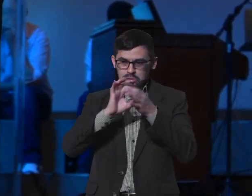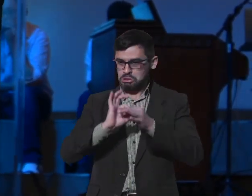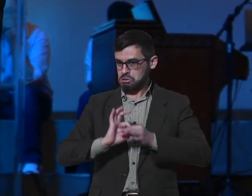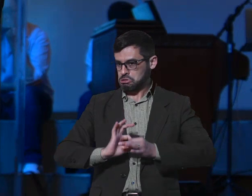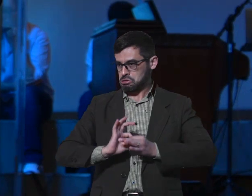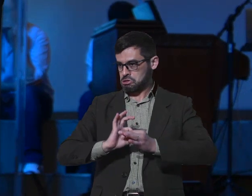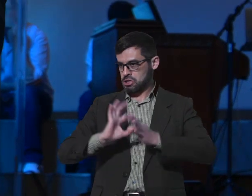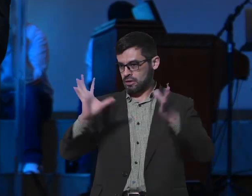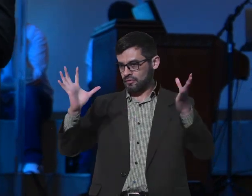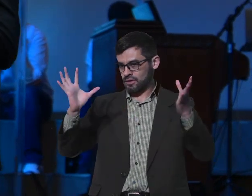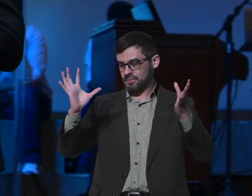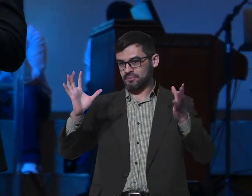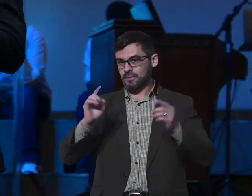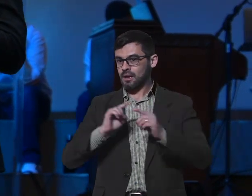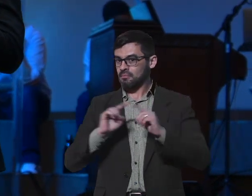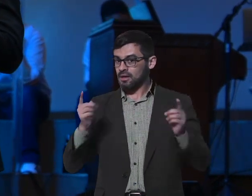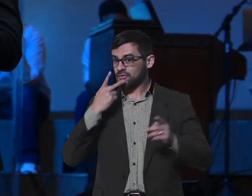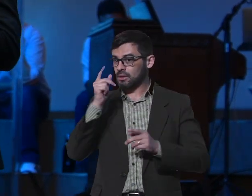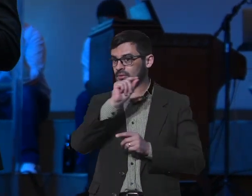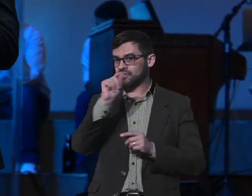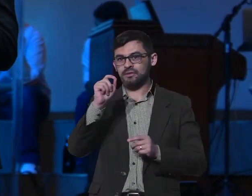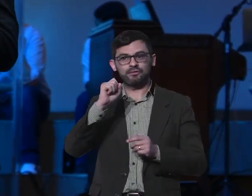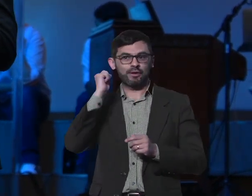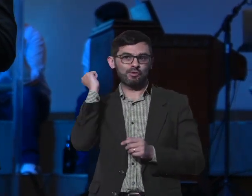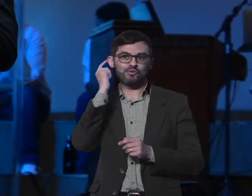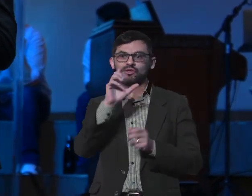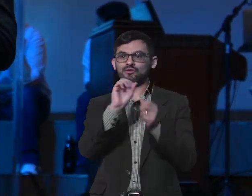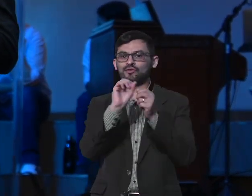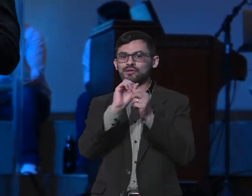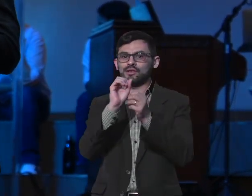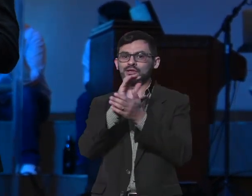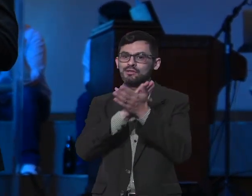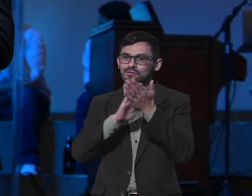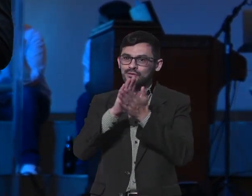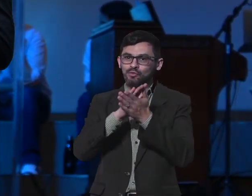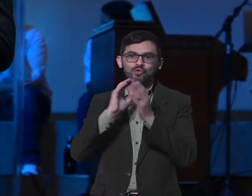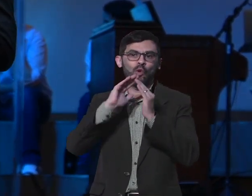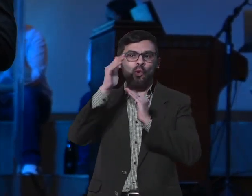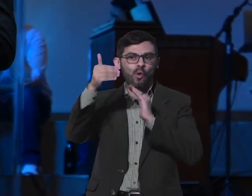eu já vou te adiantar que talvez você não vá conseguir viver todos.